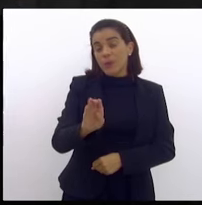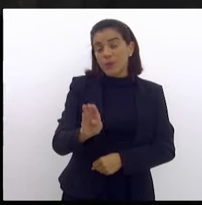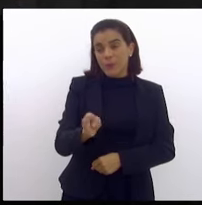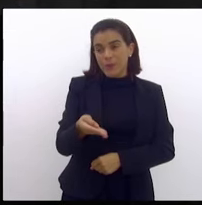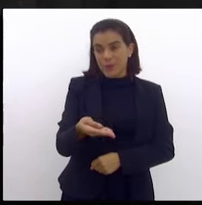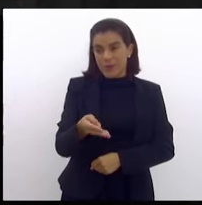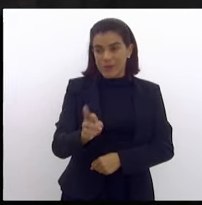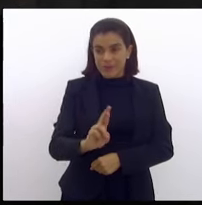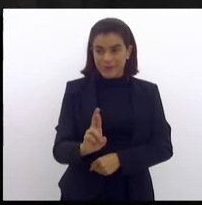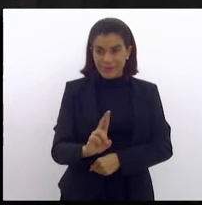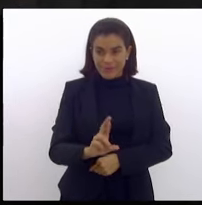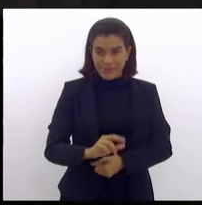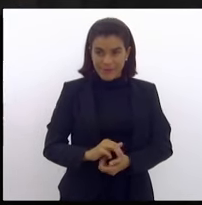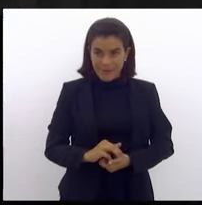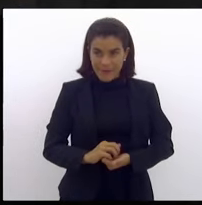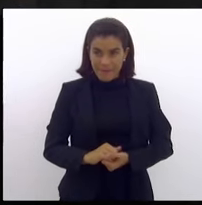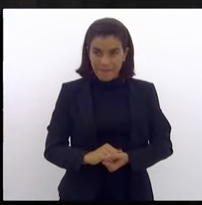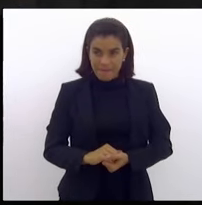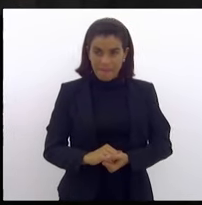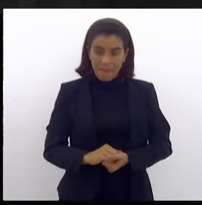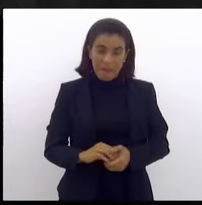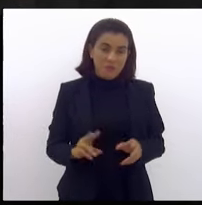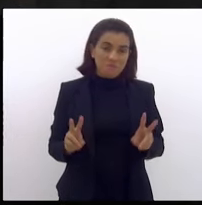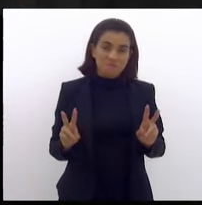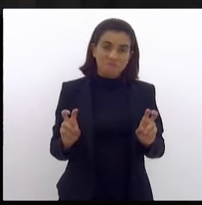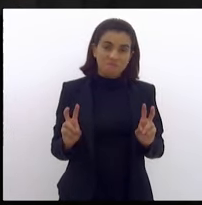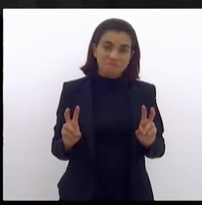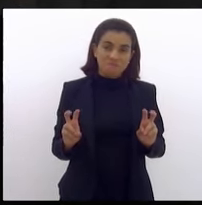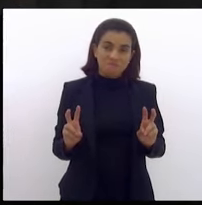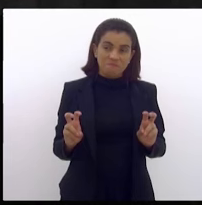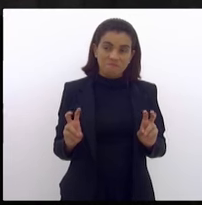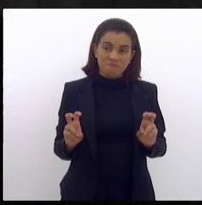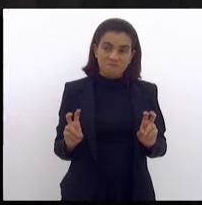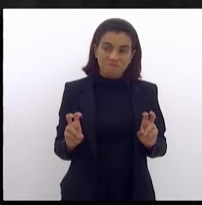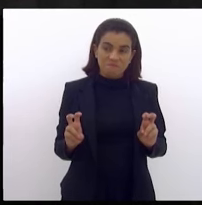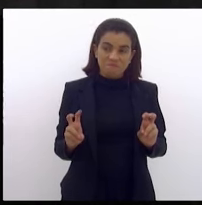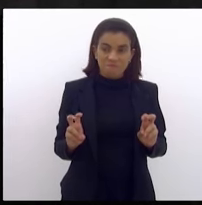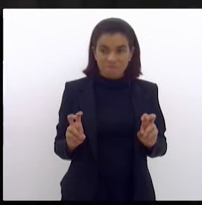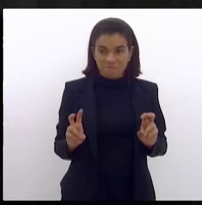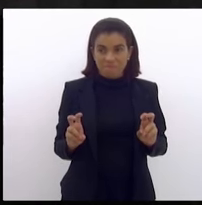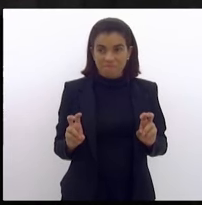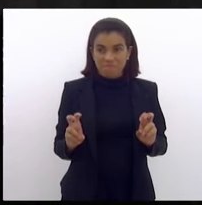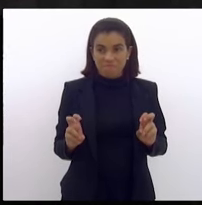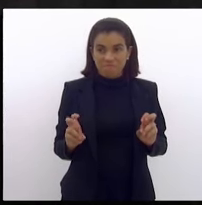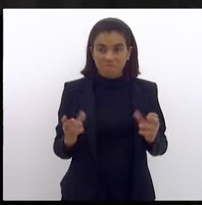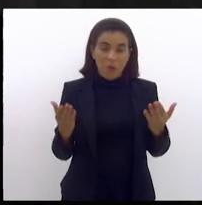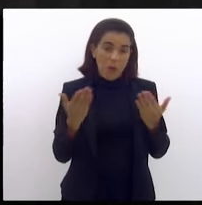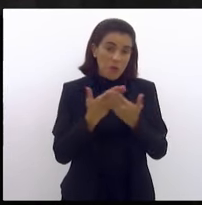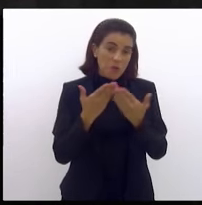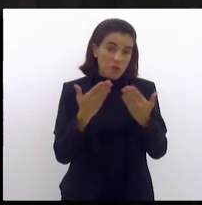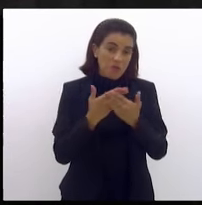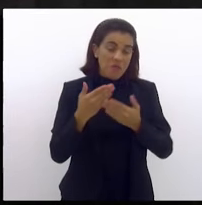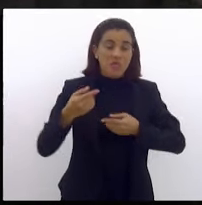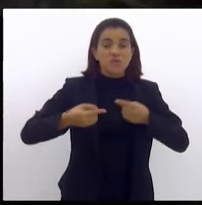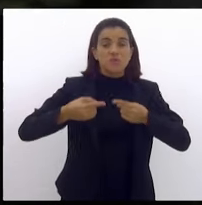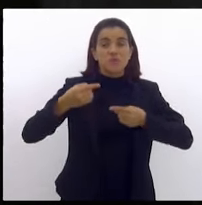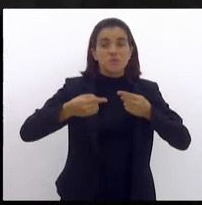de reais. Sobre esse tema, eu não vejo aqui discursos.